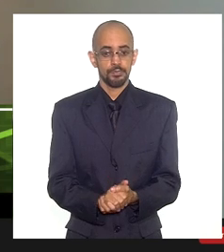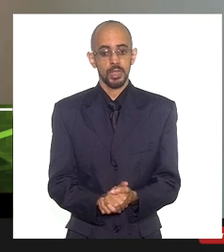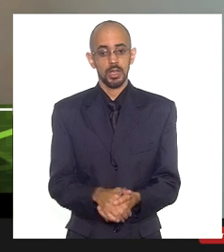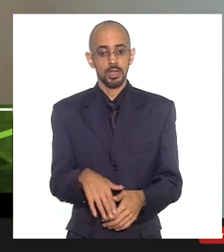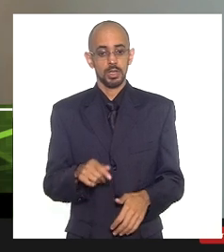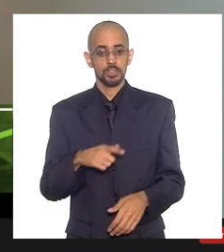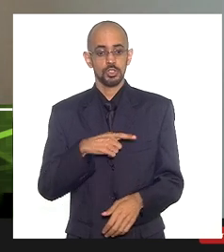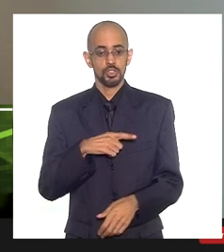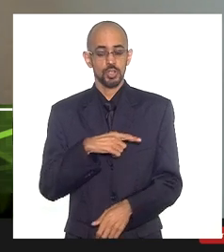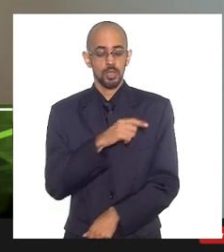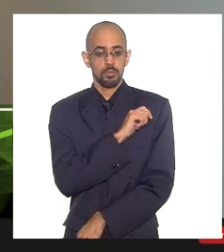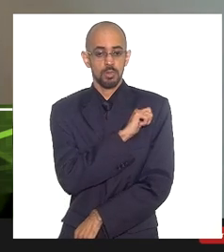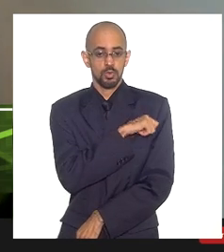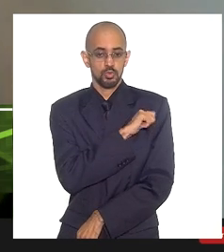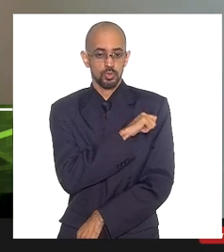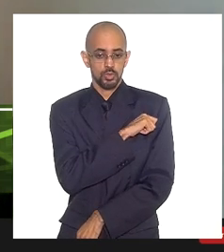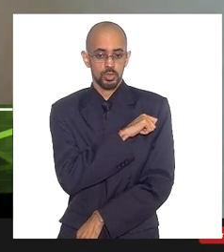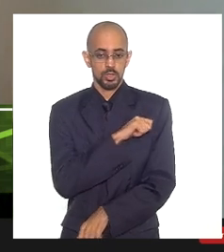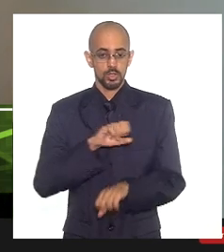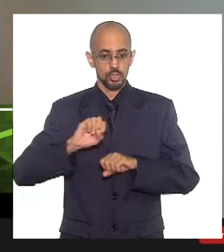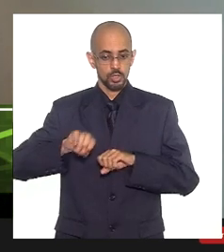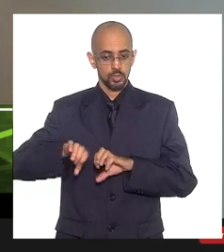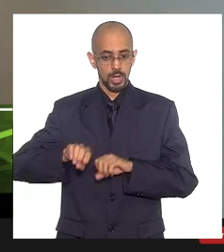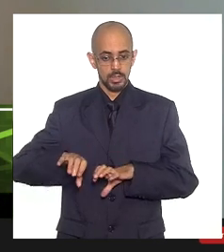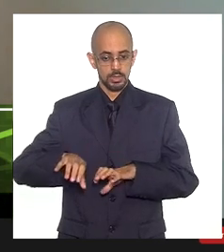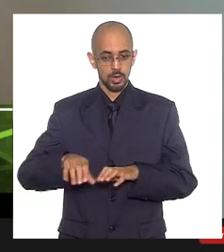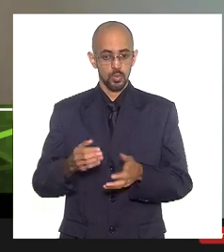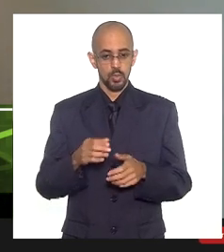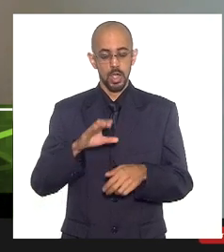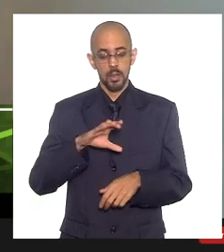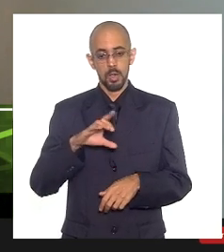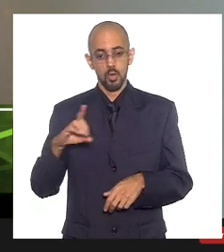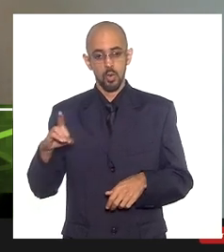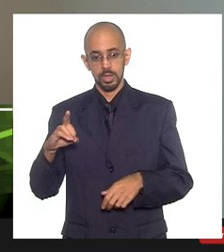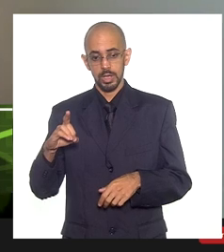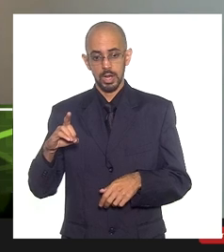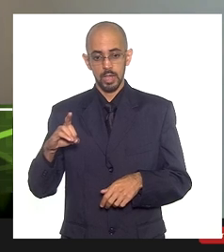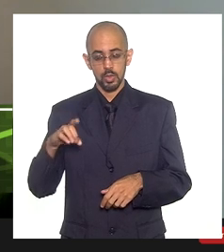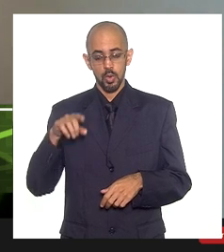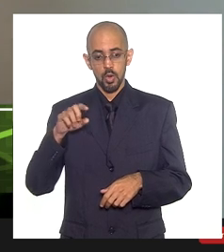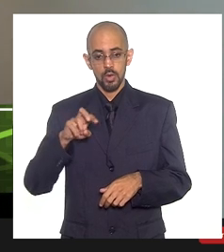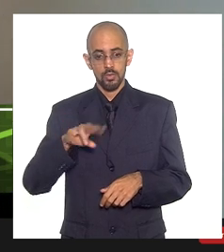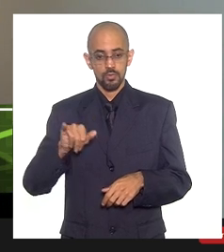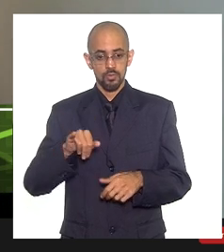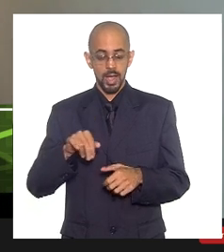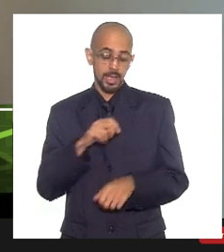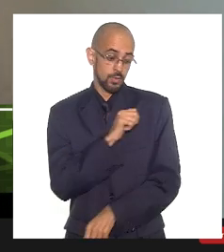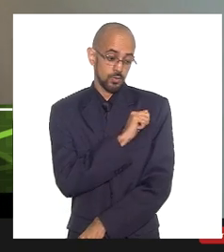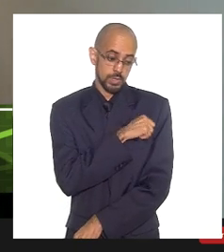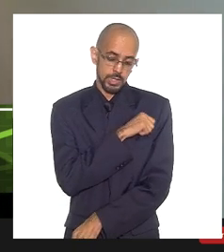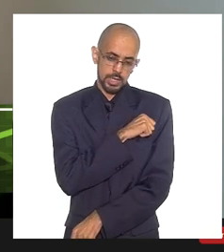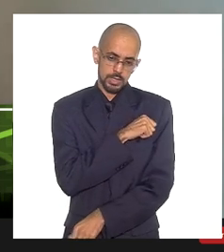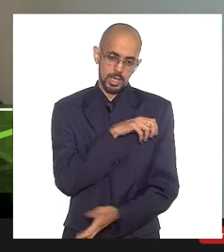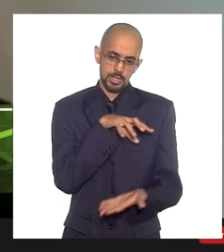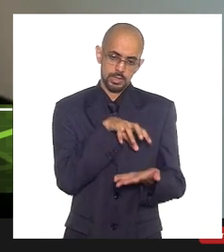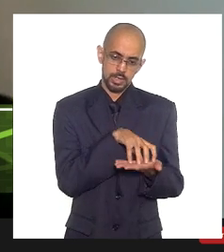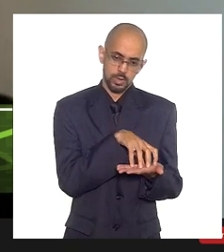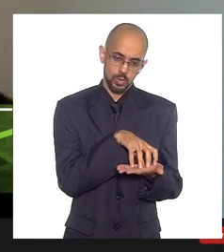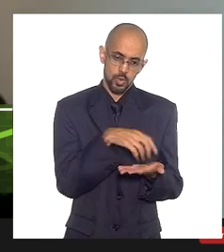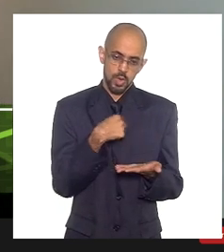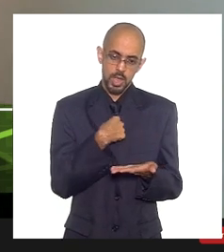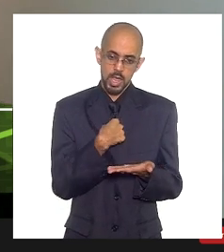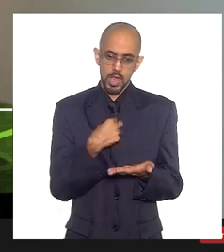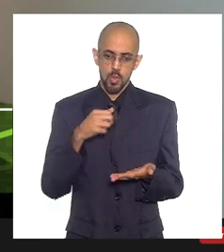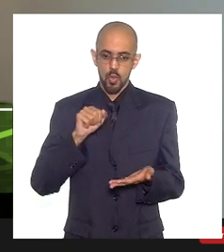CAD Educação que ficou denominada é uma coordenadoria que vai atuar fiscalizando essas áreas eu Ana